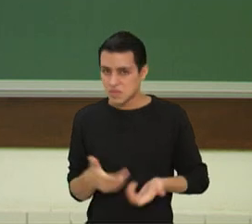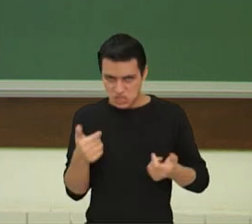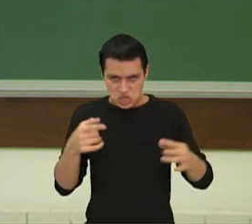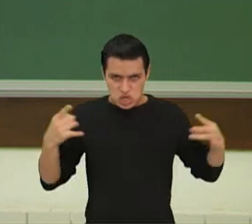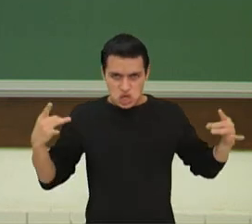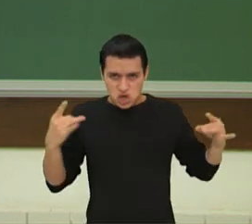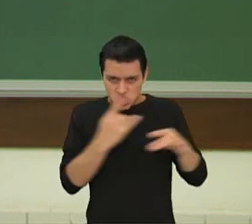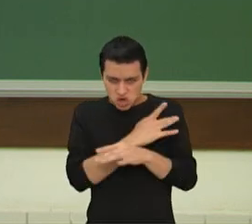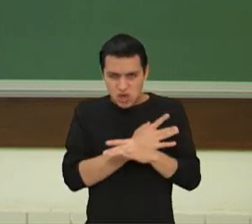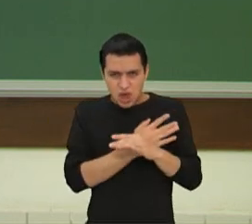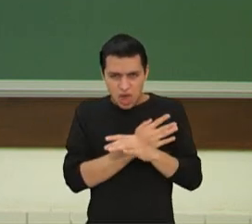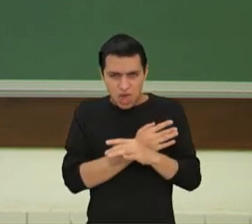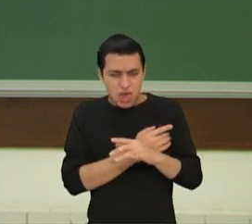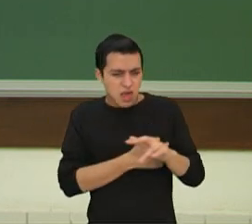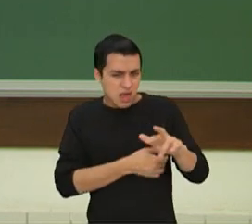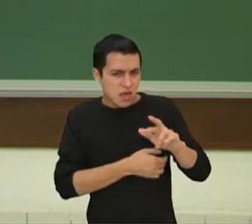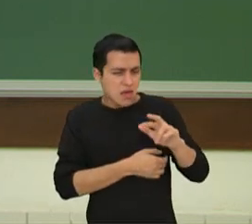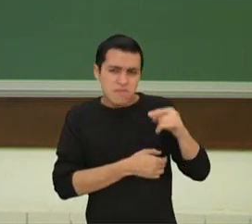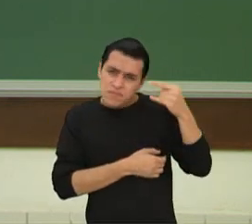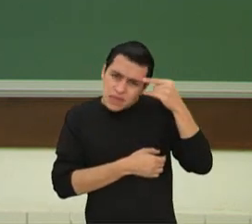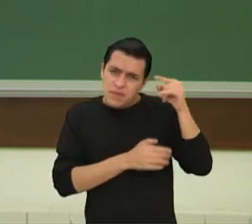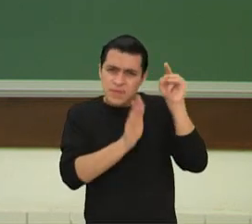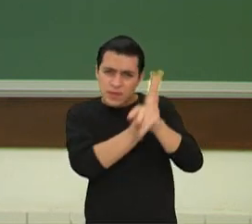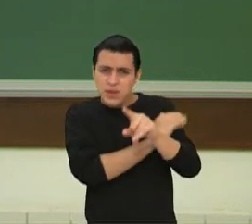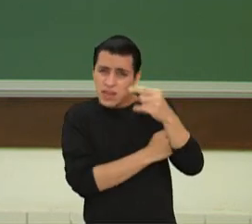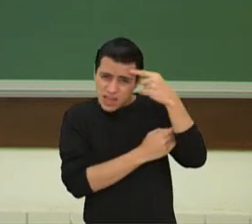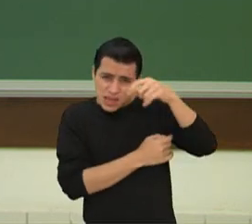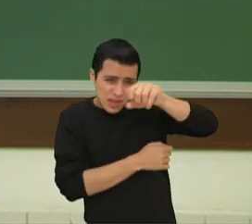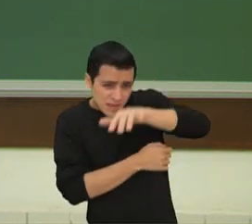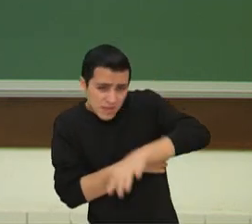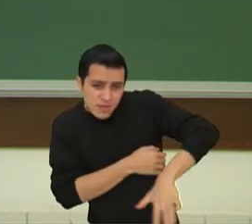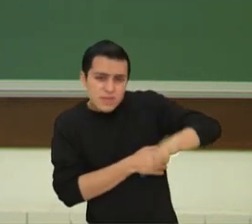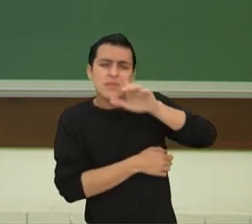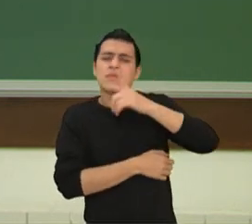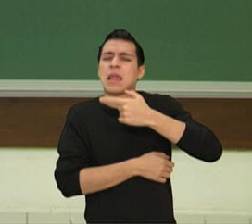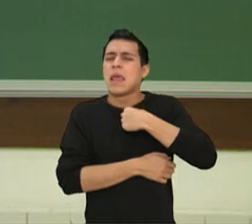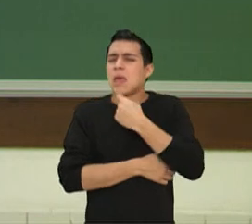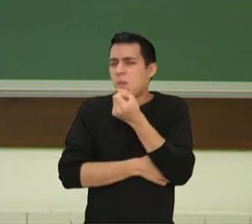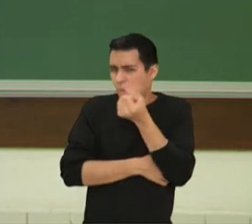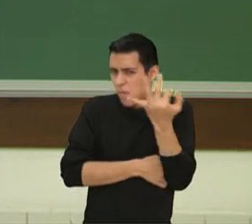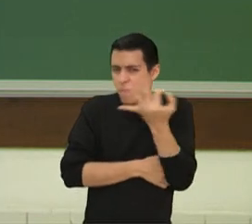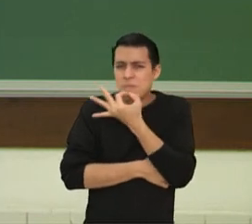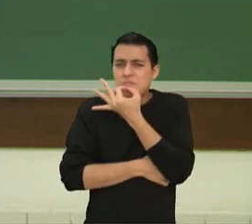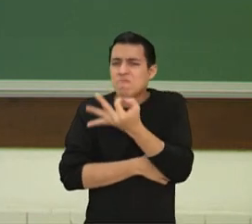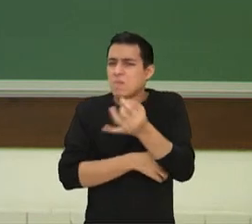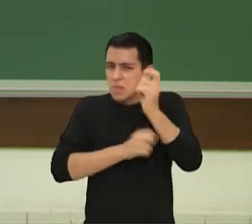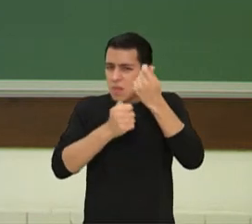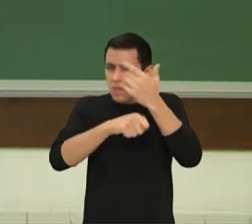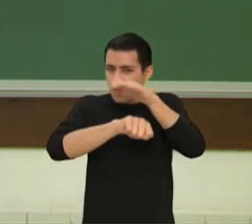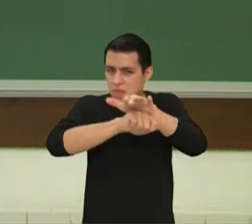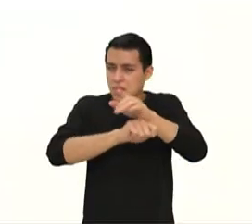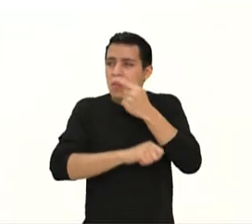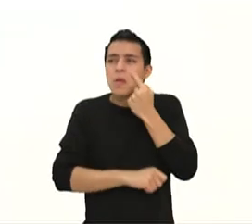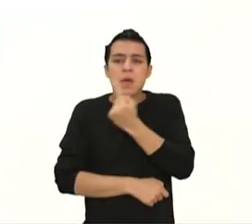formulou aí as suas perguntas, pensou no seu público-alvo, eu tenho algumas sugestões. Veja comigo.